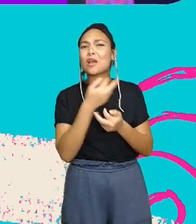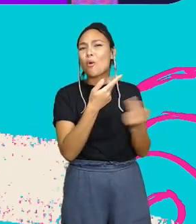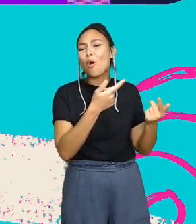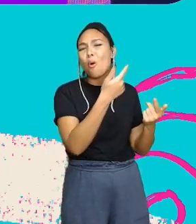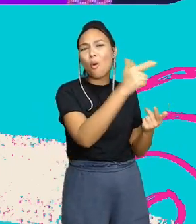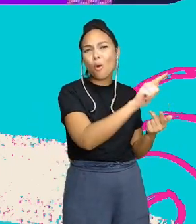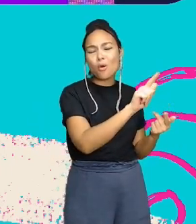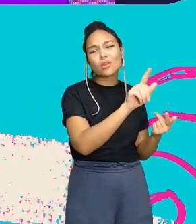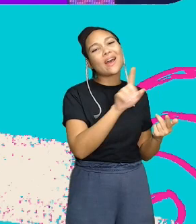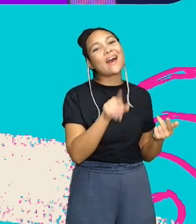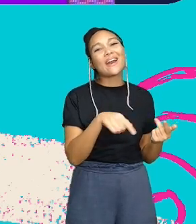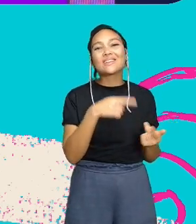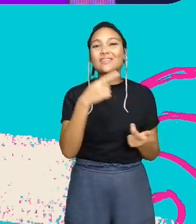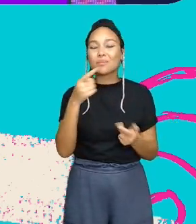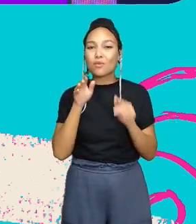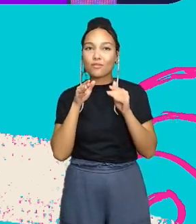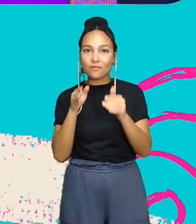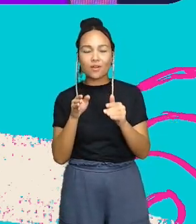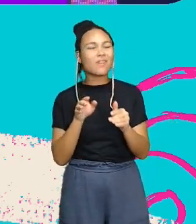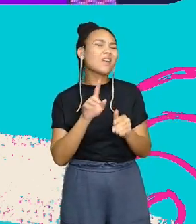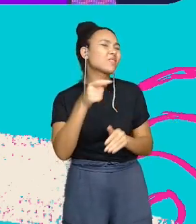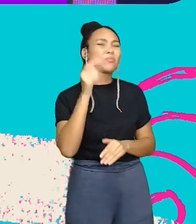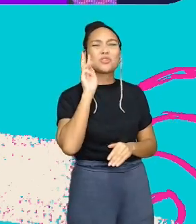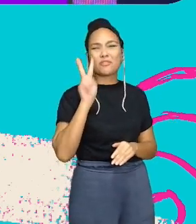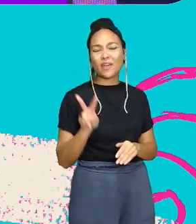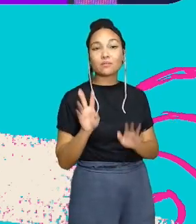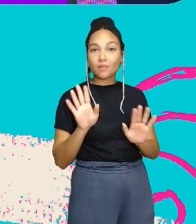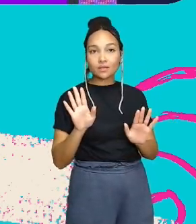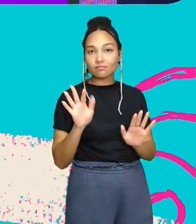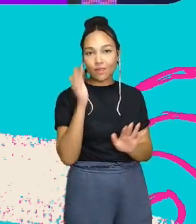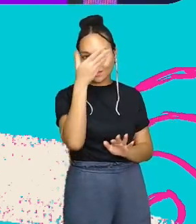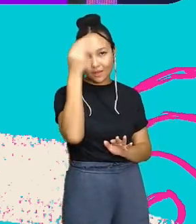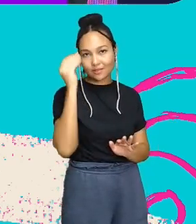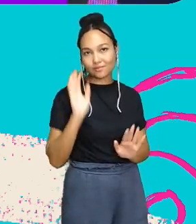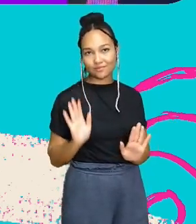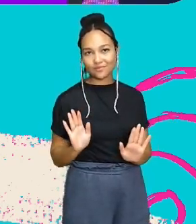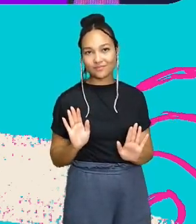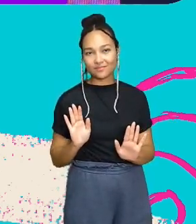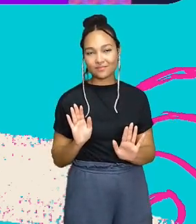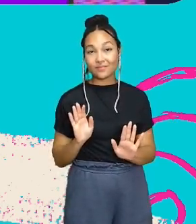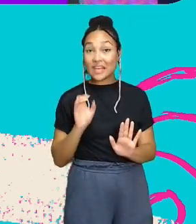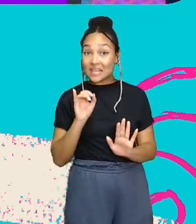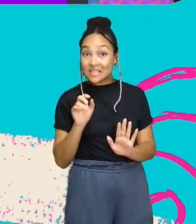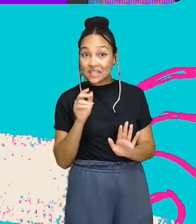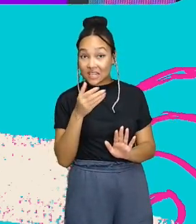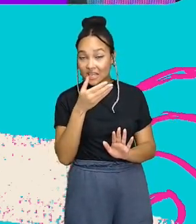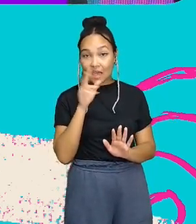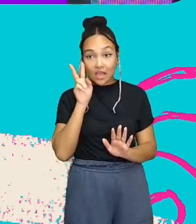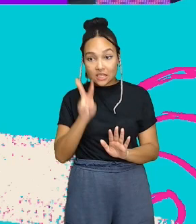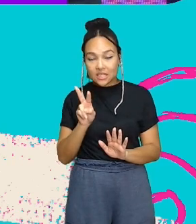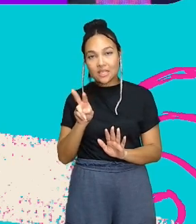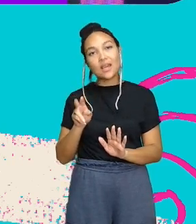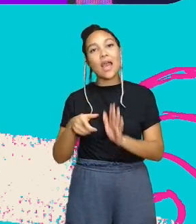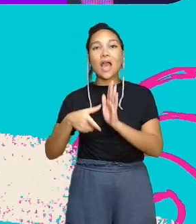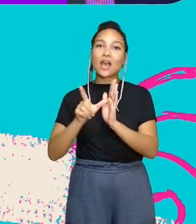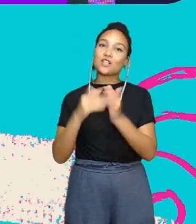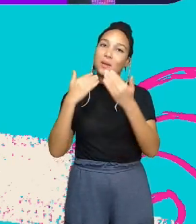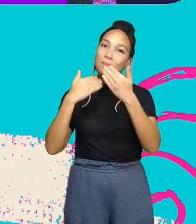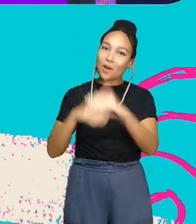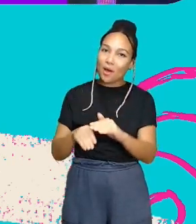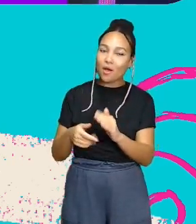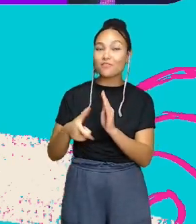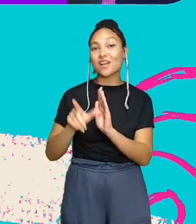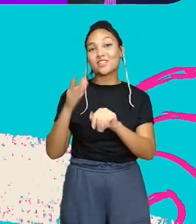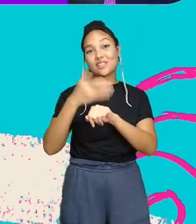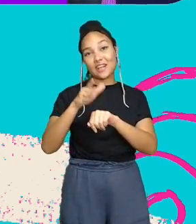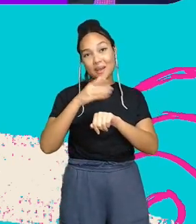fala, né? Não, depois eu assisto. E a gente não assiste. Se assiste, assiste antes da prova, assiste antes do treinamento que a gente tem que